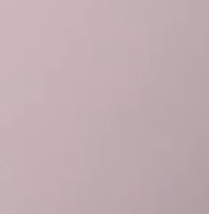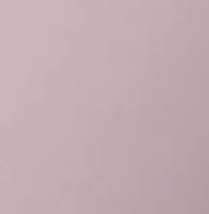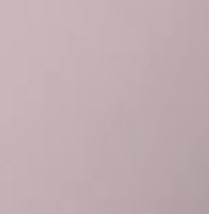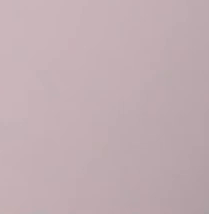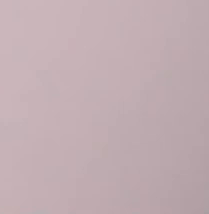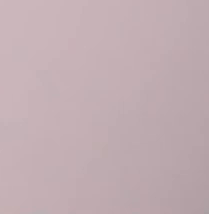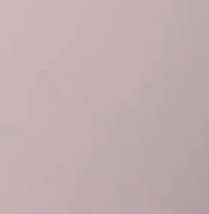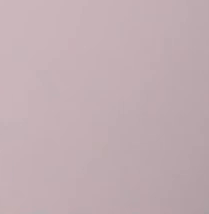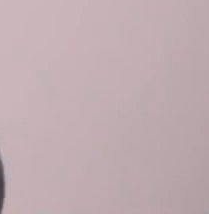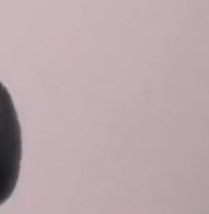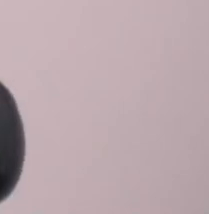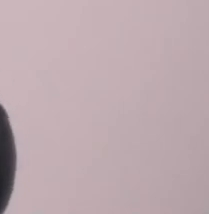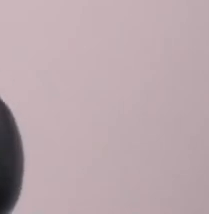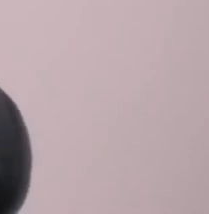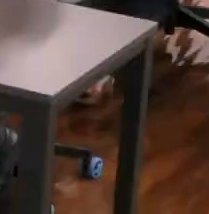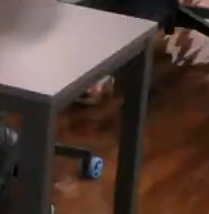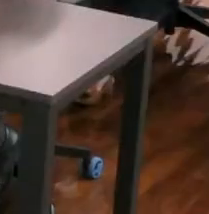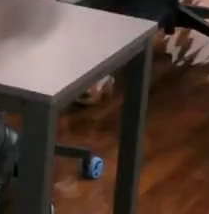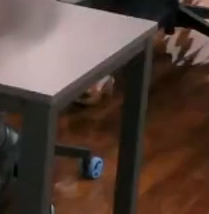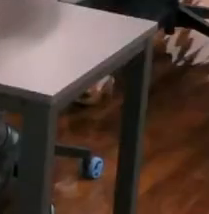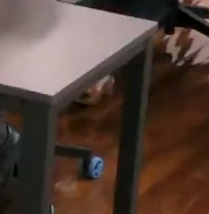universitária, passa a estar